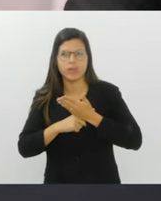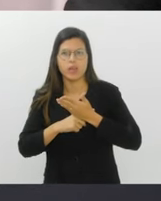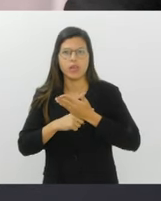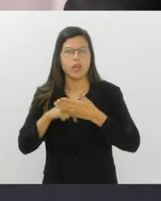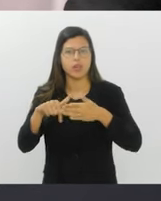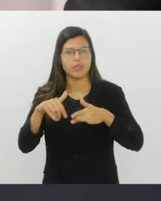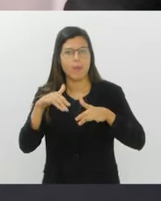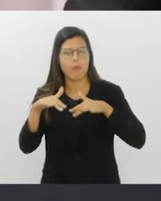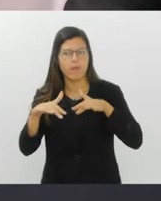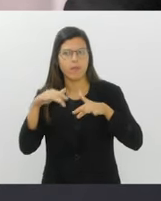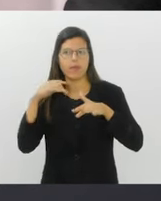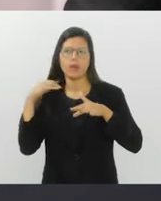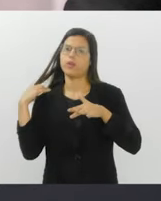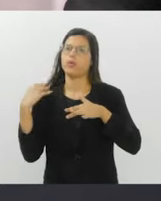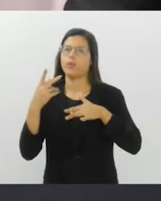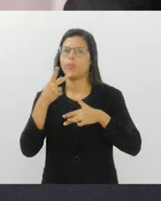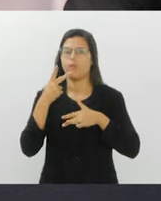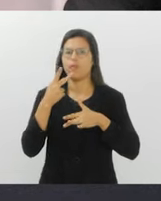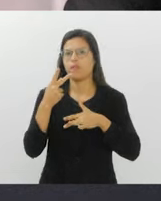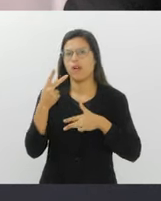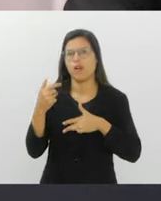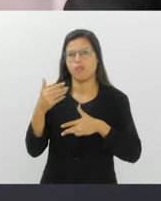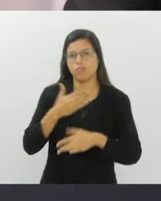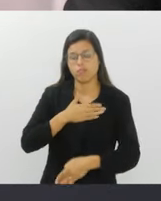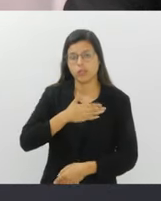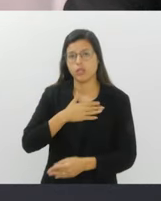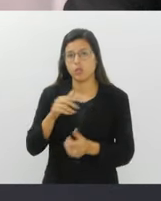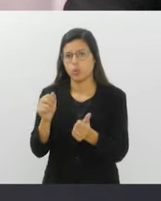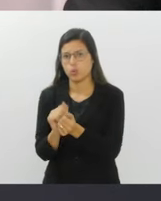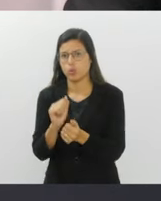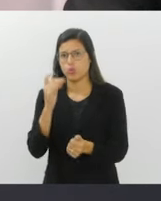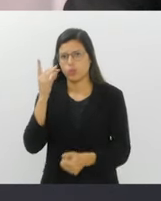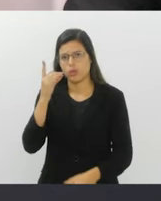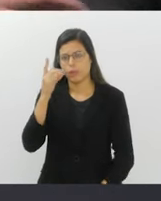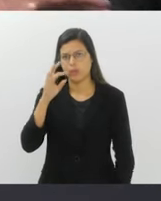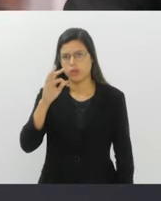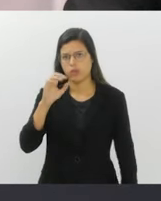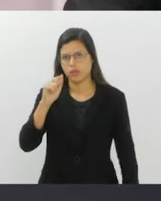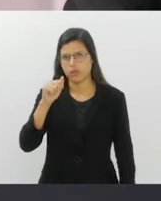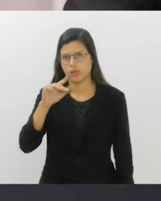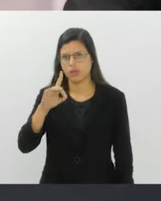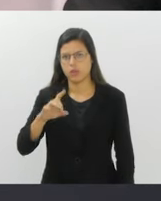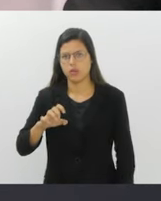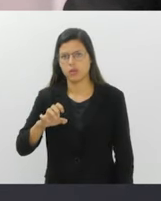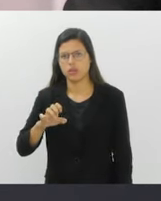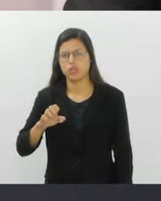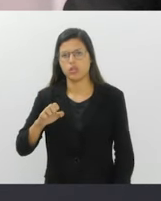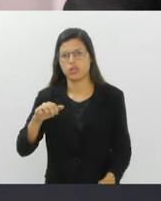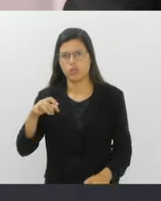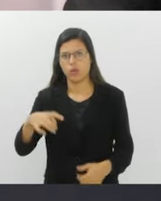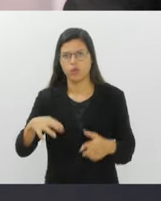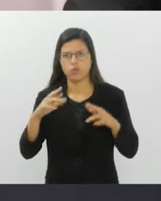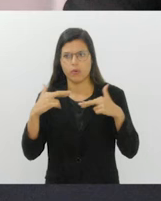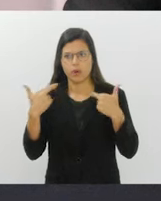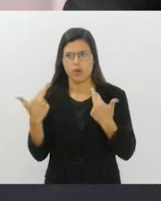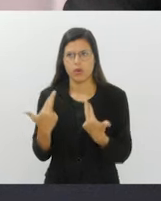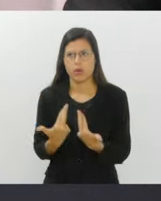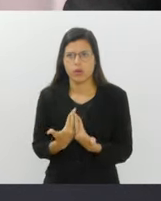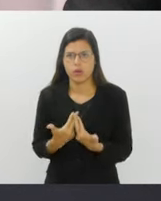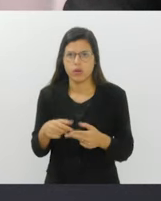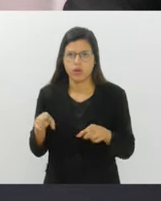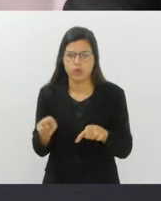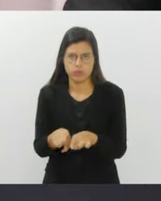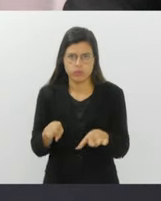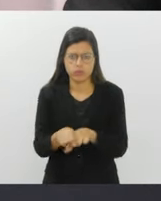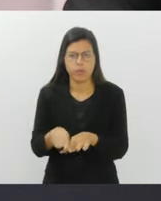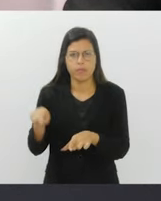deputado Luiz Paulo, uma fala minha e do deputado Tande na última reunião, mas dois ou três pontuações suas em discursos aqui na casa na